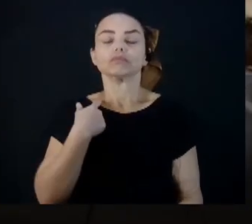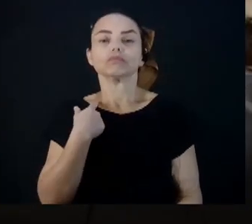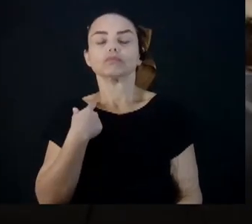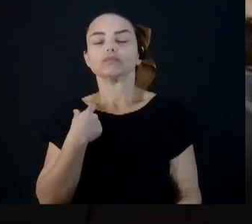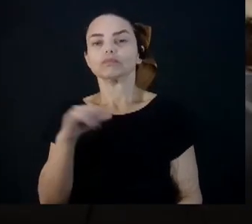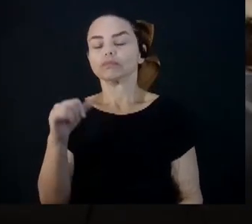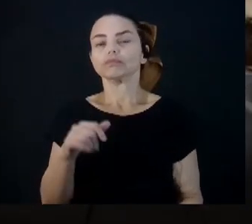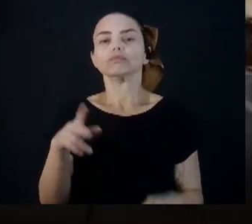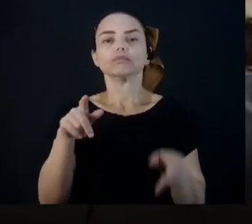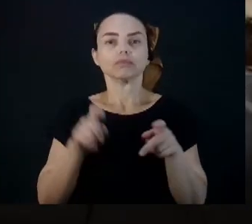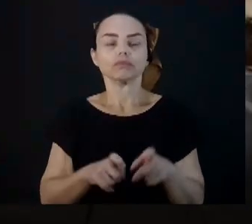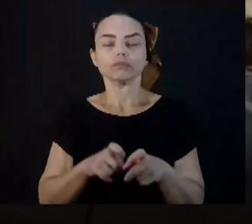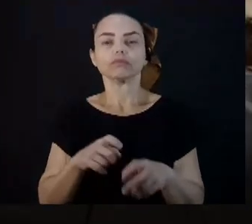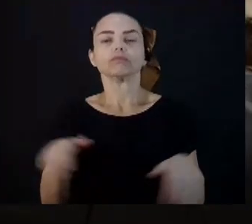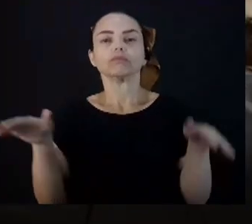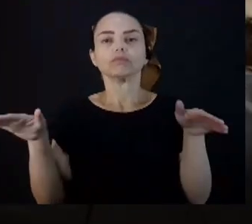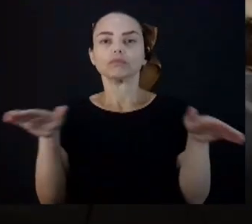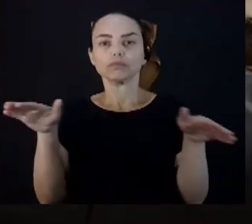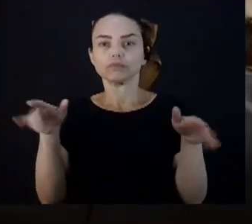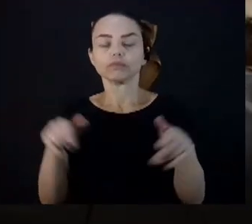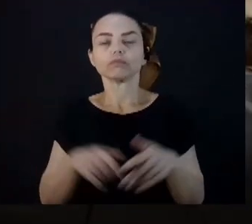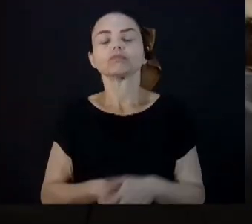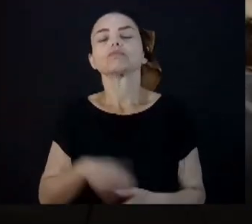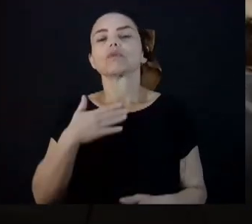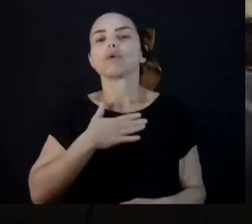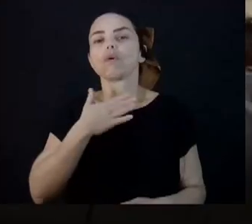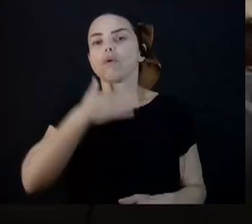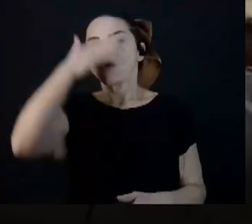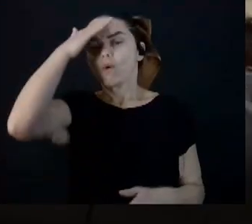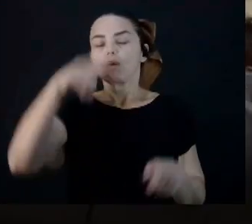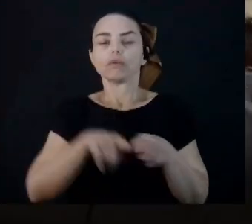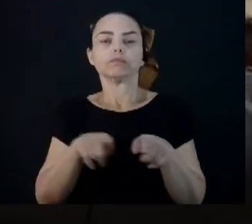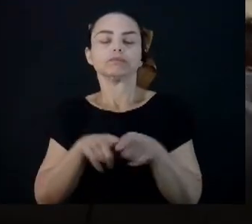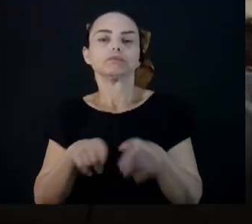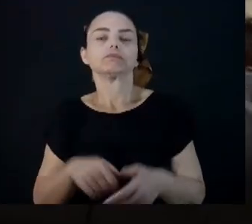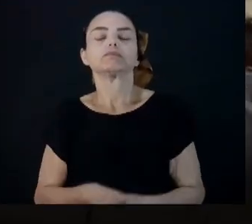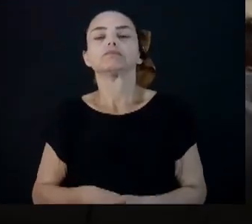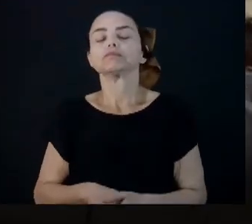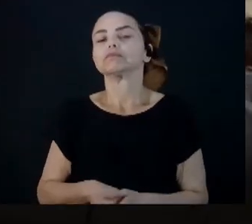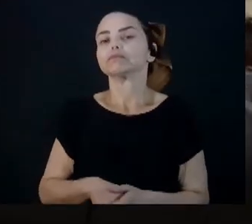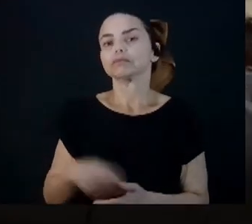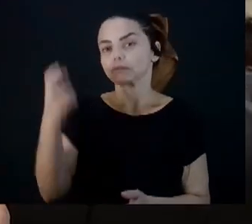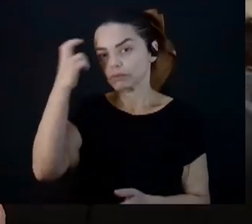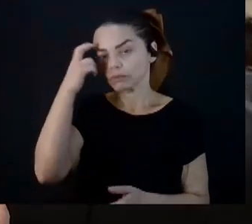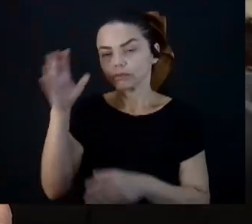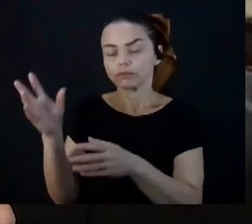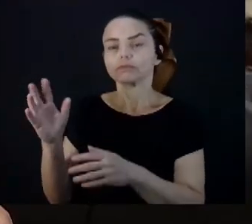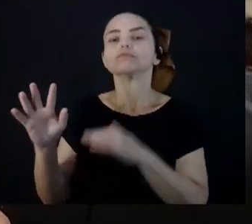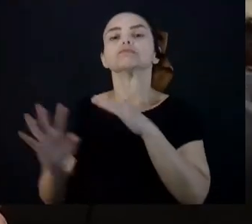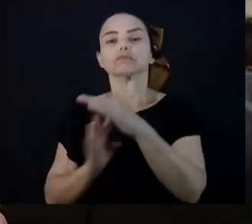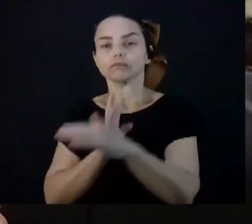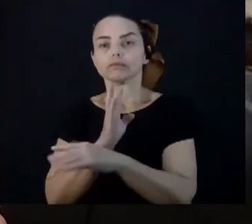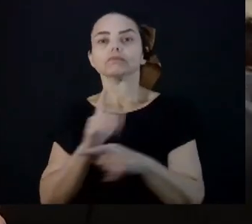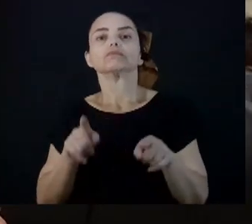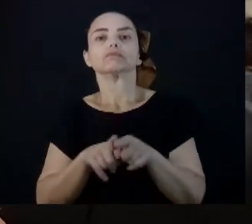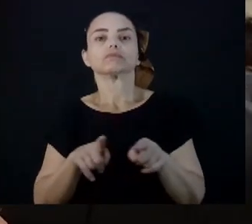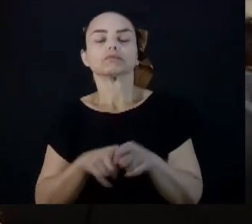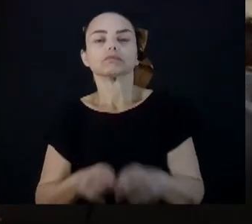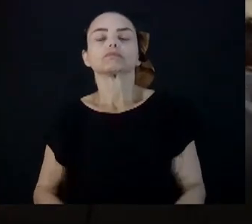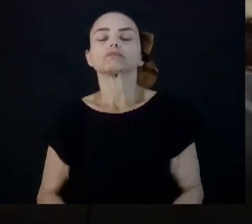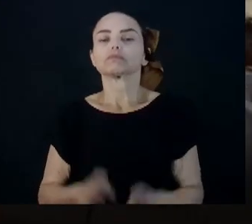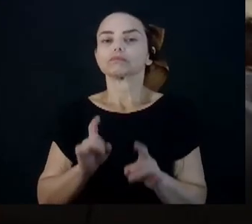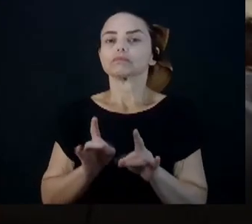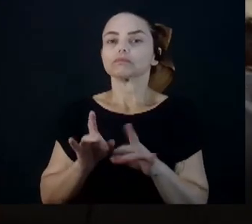Esses imigrantes, eles vieram para cá, obviamente, trazendo já alguma cultura, seja de técnica de trabalho